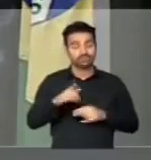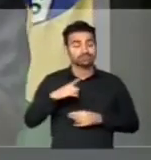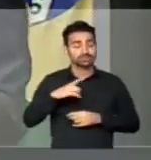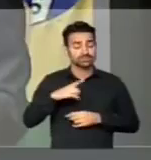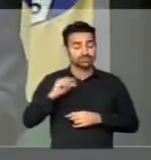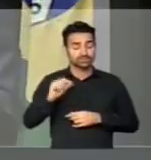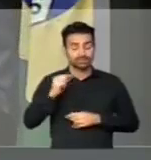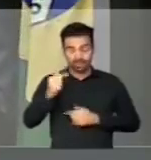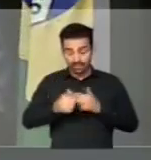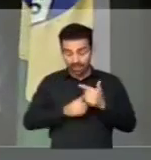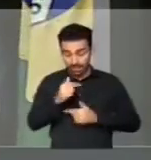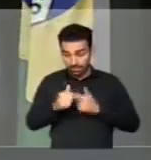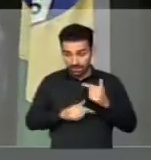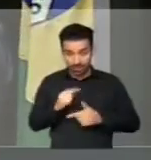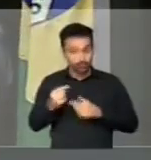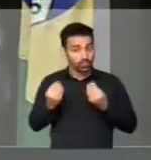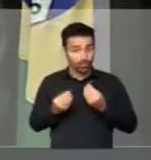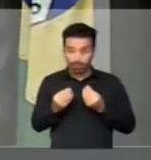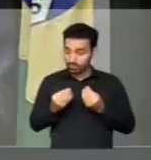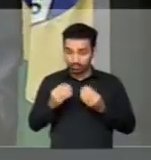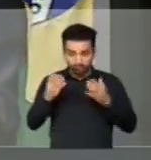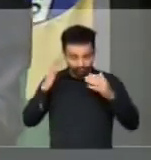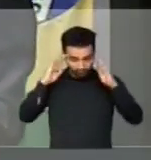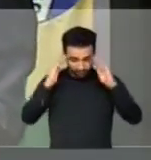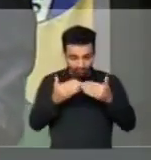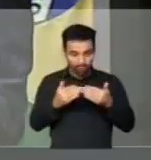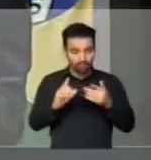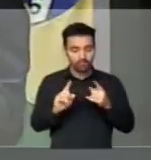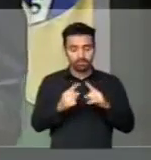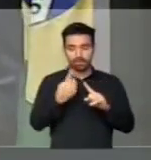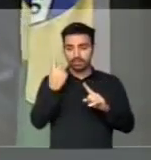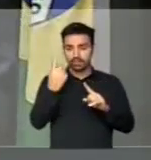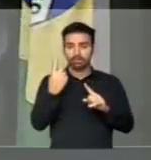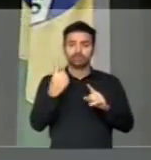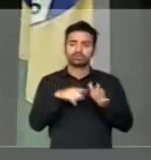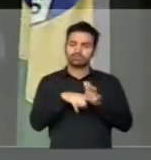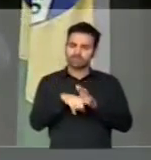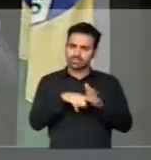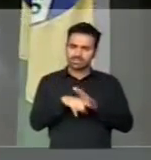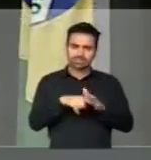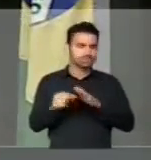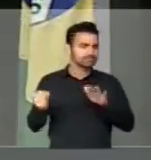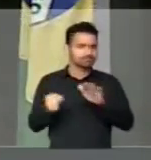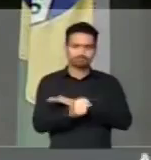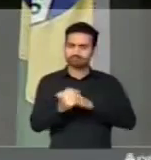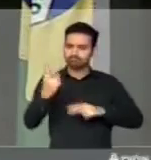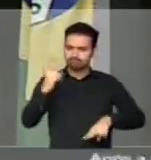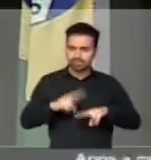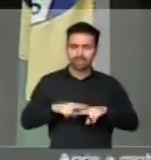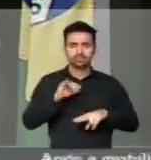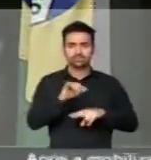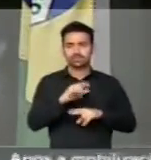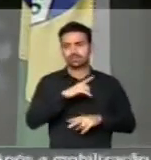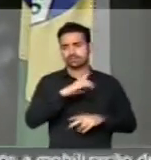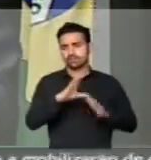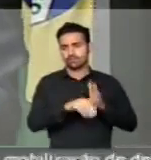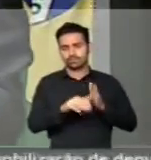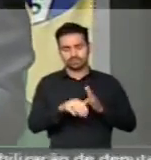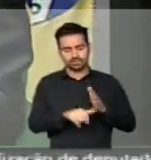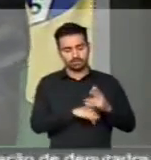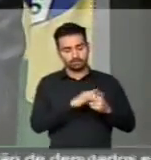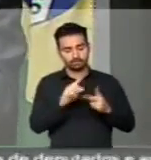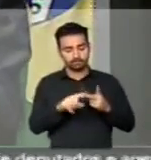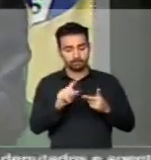no seguinte tripé: 1. Investigação e punição efetivas da corrupção.